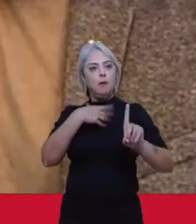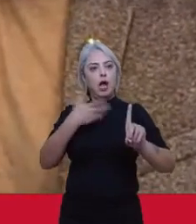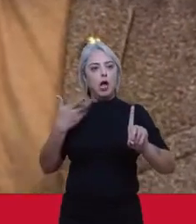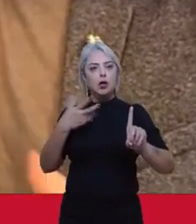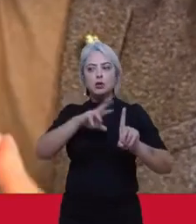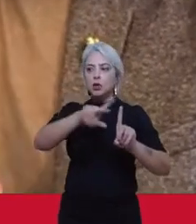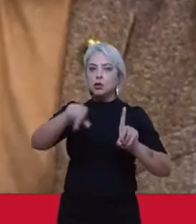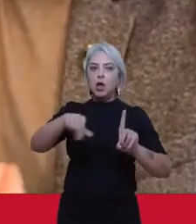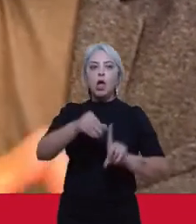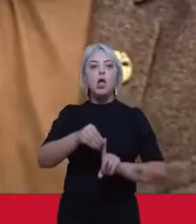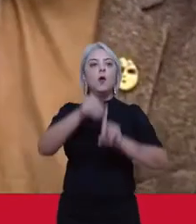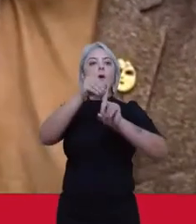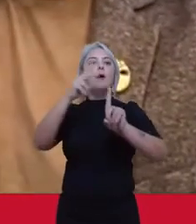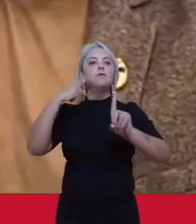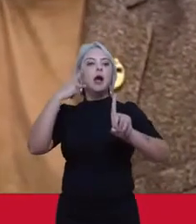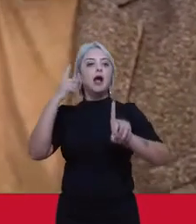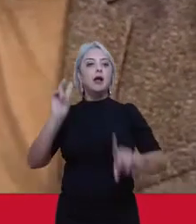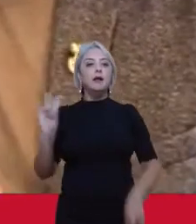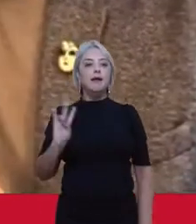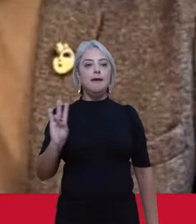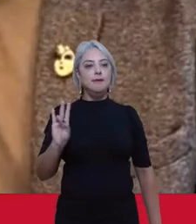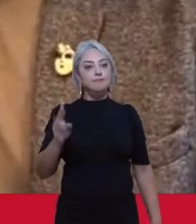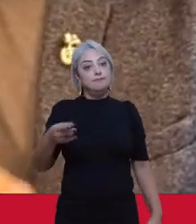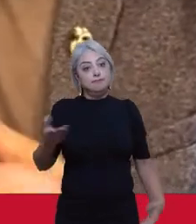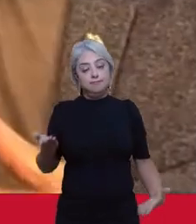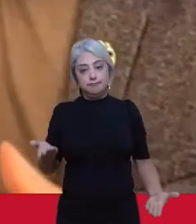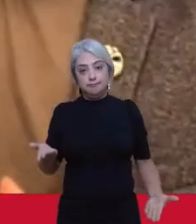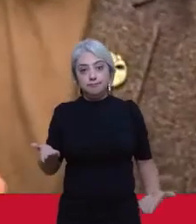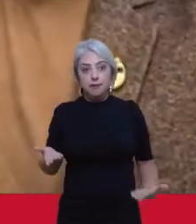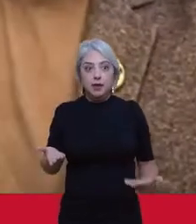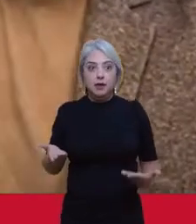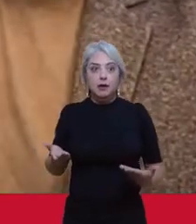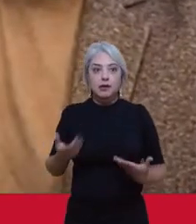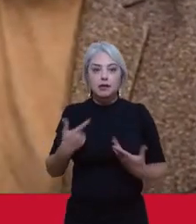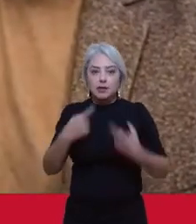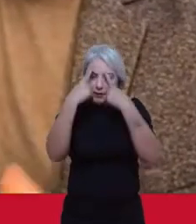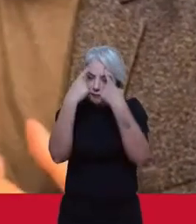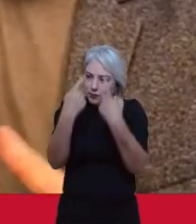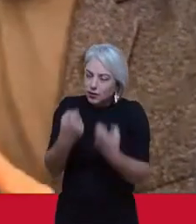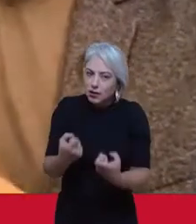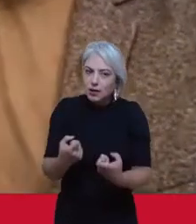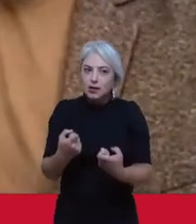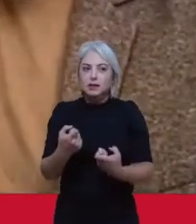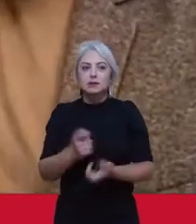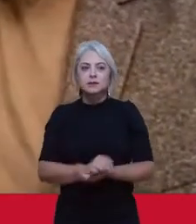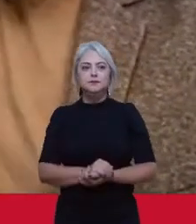essas pessoas eu era parlamentar e era gay, né? Então, essa violência